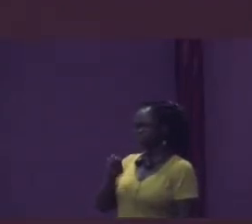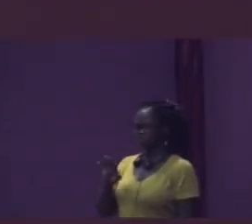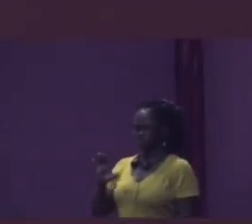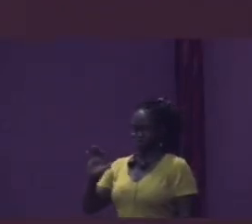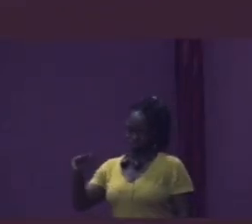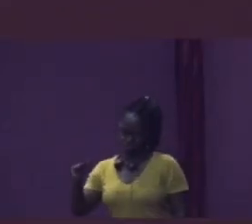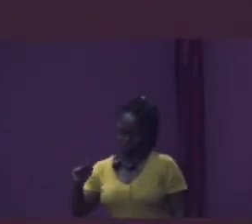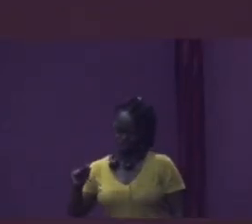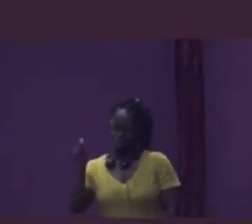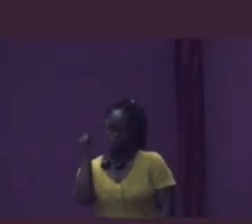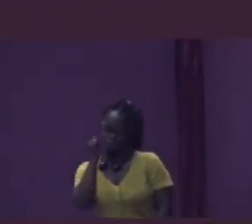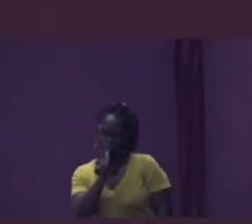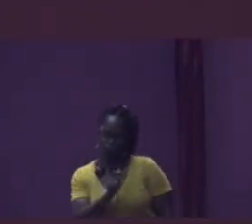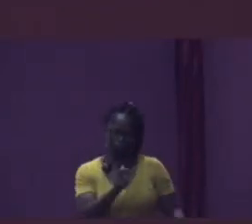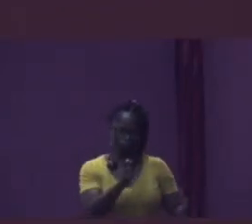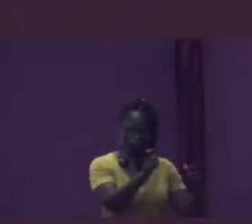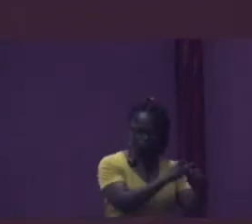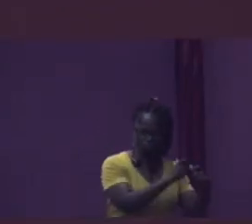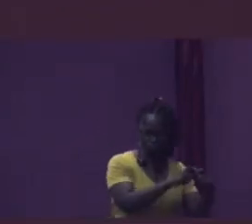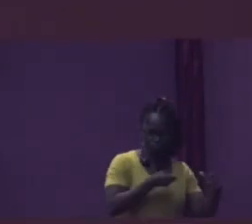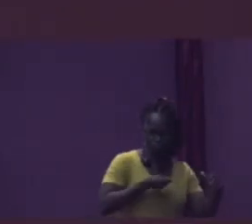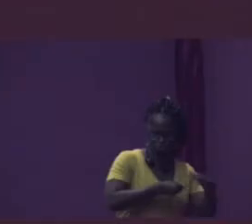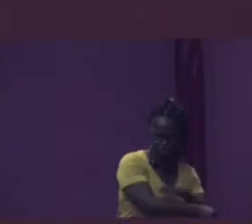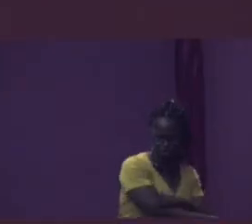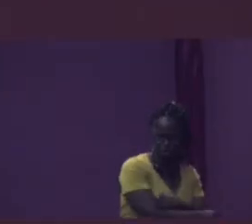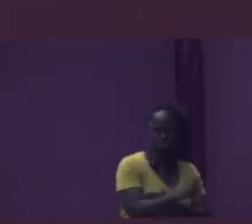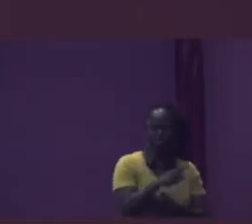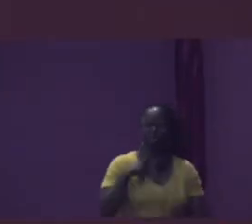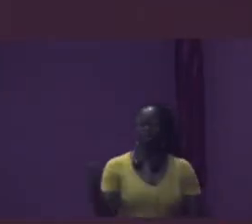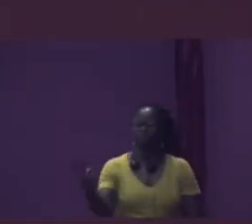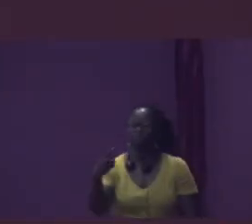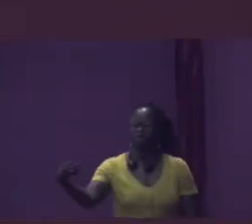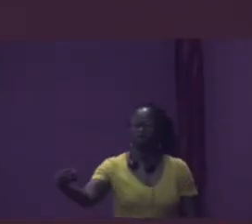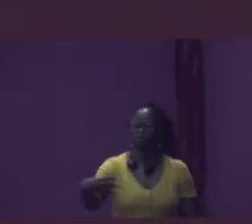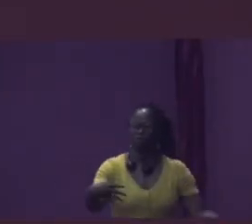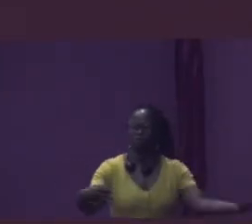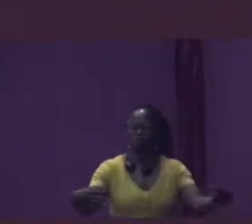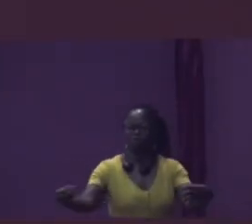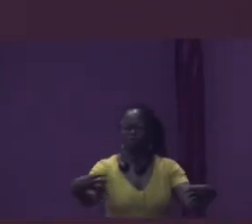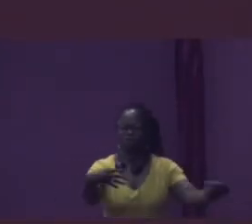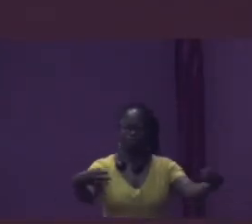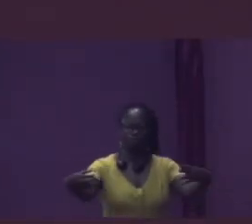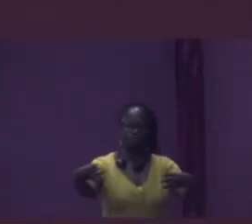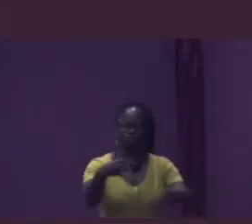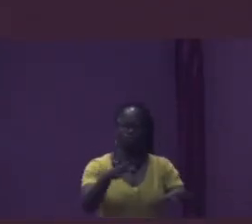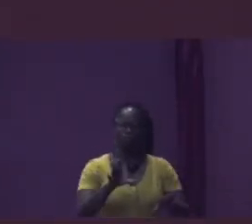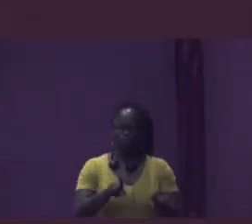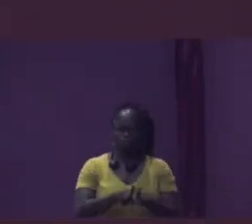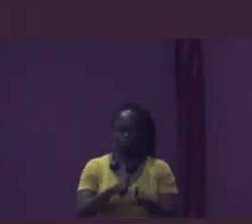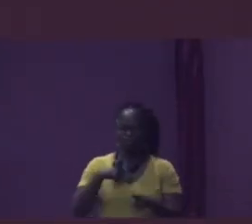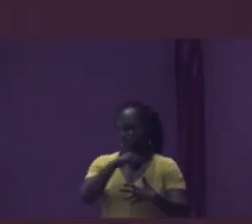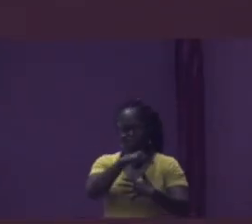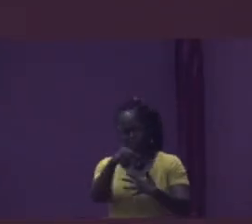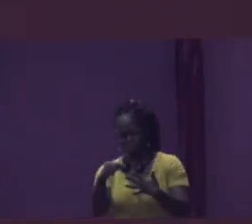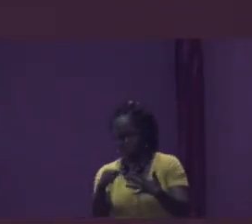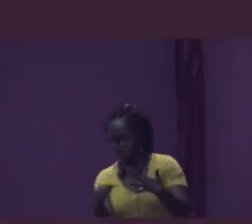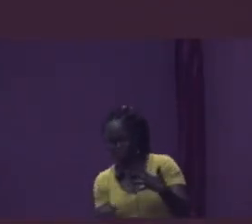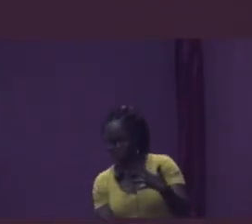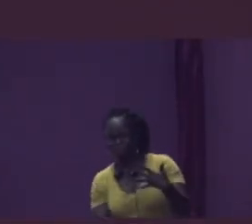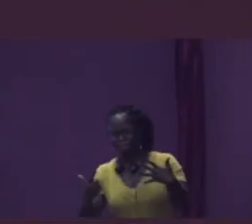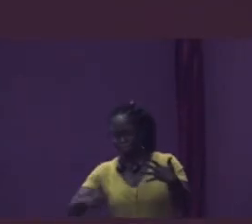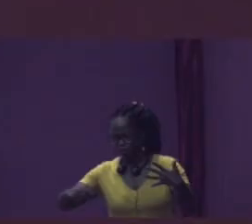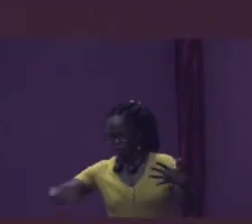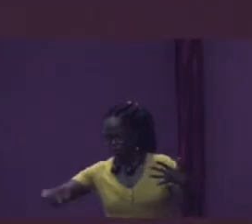mulheres e obstetras atribuem novos valores, mas também somam novos itens a gerenciar nessa economia